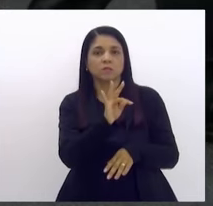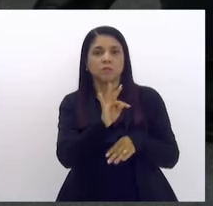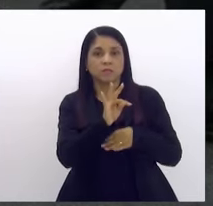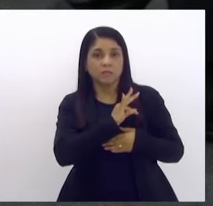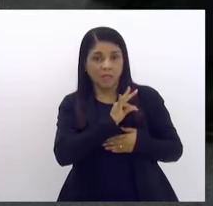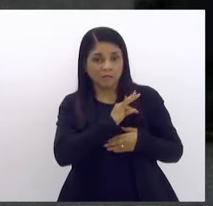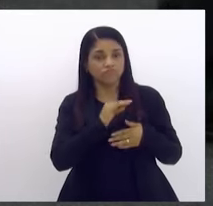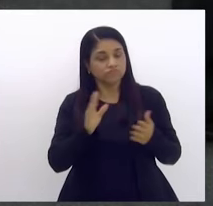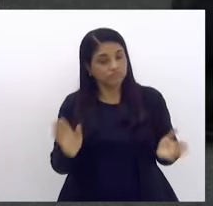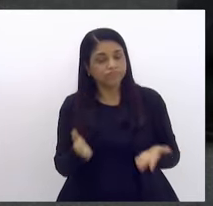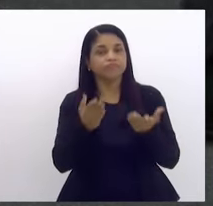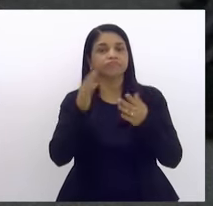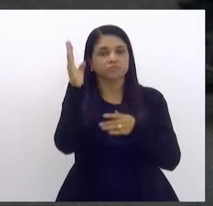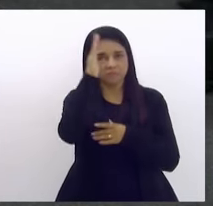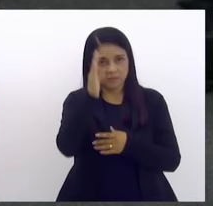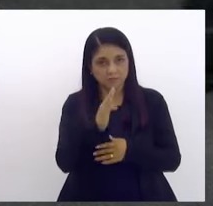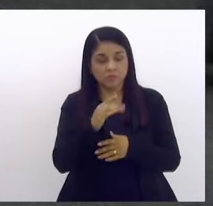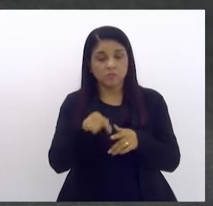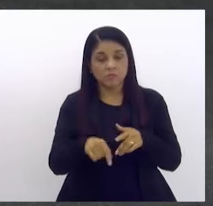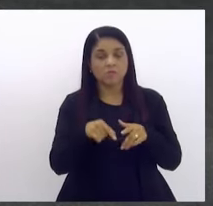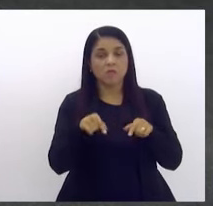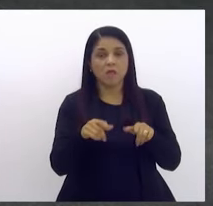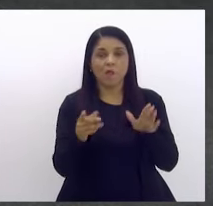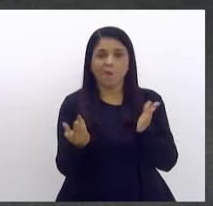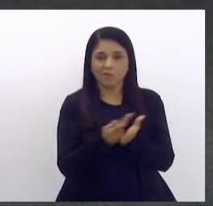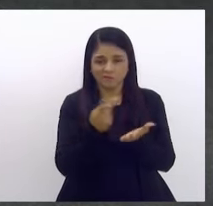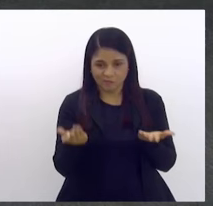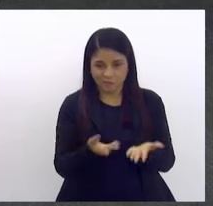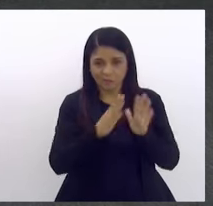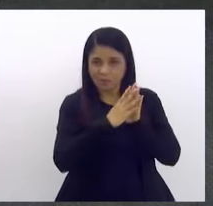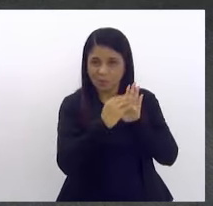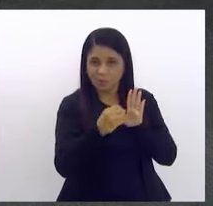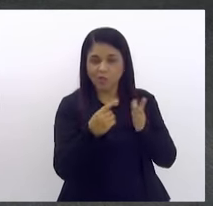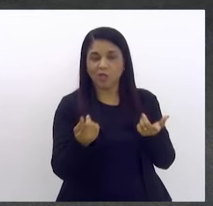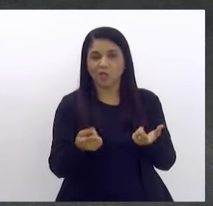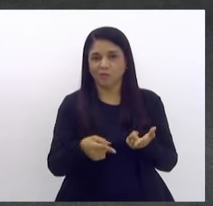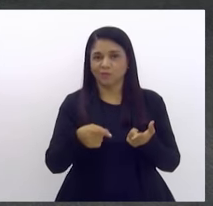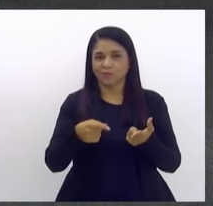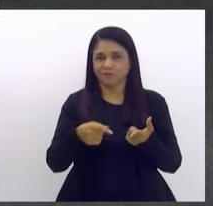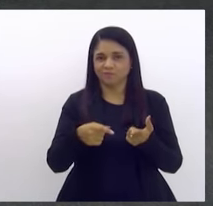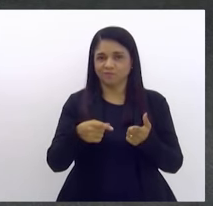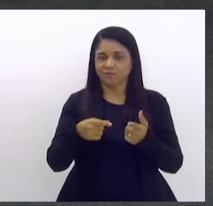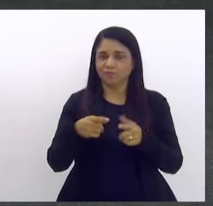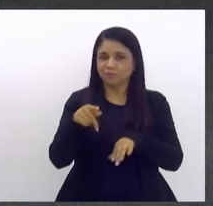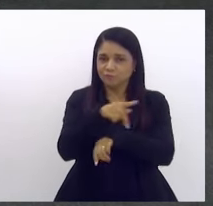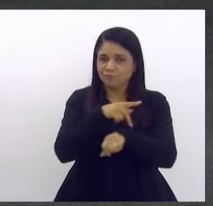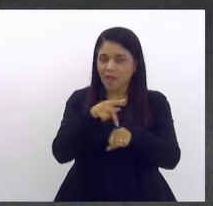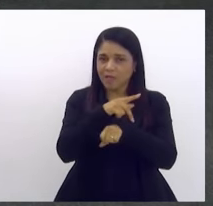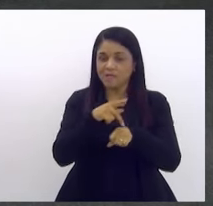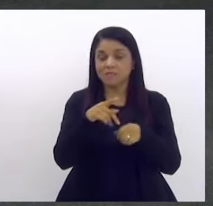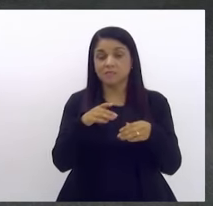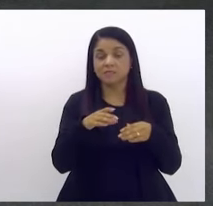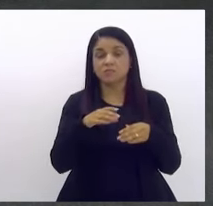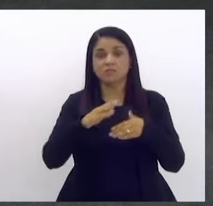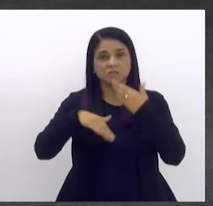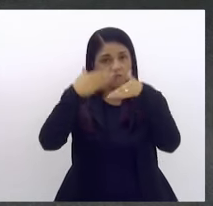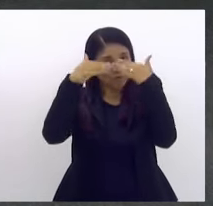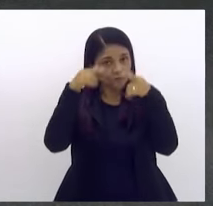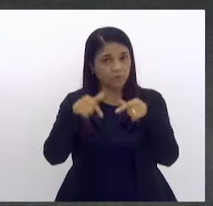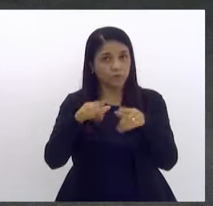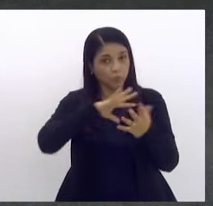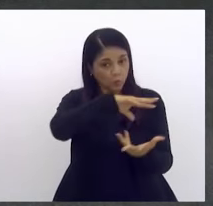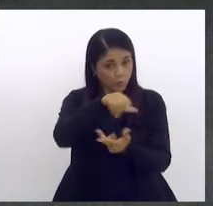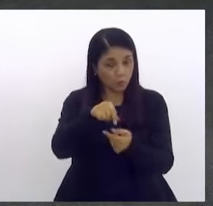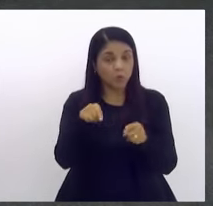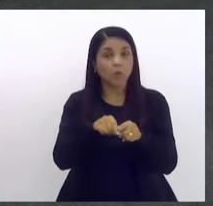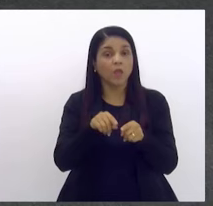na Assembleia possa servir de modelo, porque os técnicos em todo o país desenvolvido do mundo são os técnicos que sustentam o desenvolvimento.